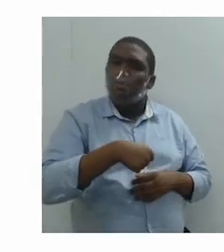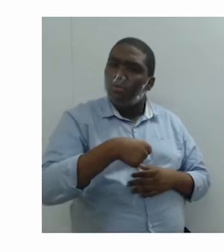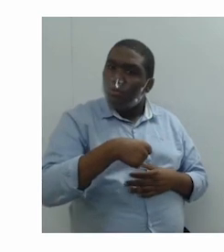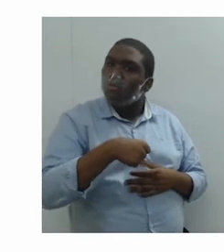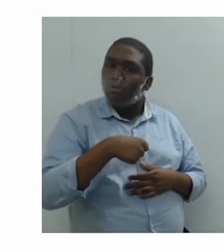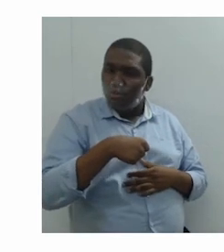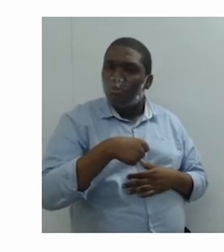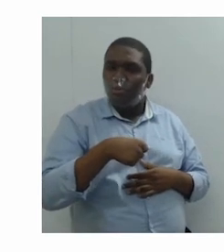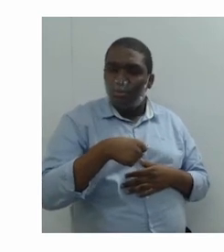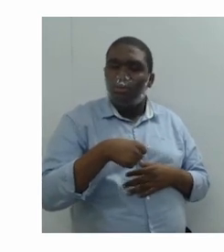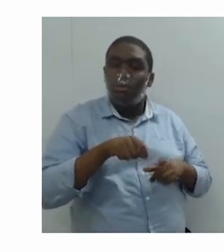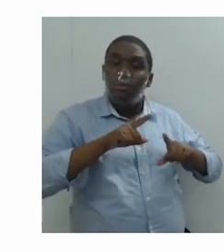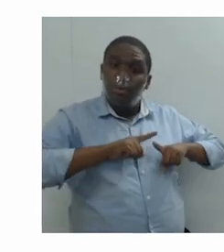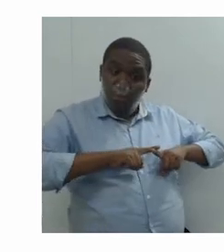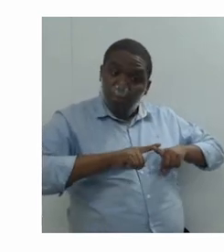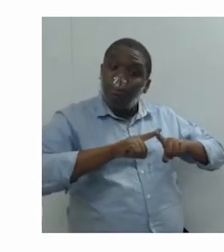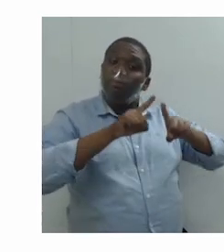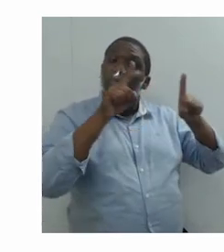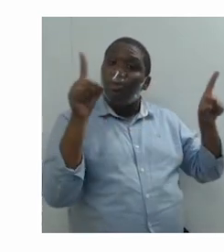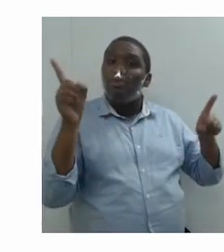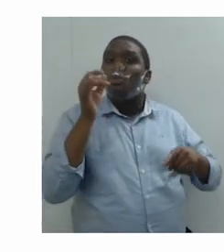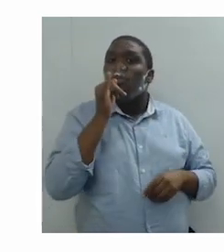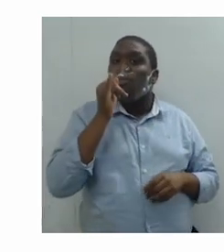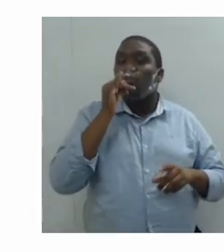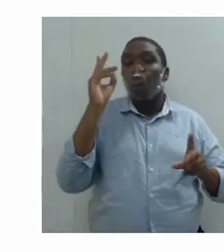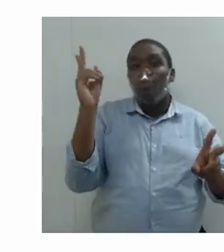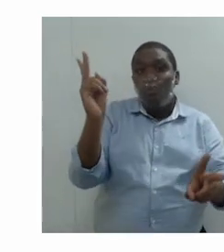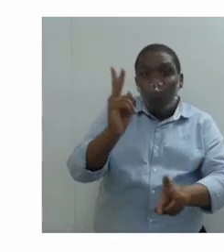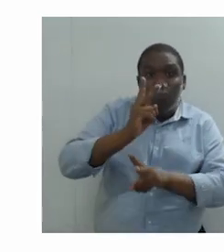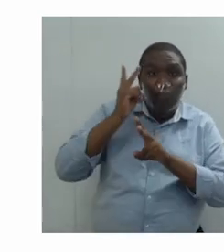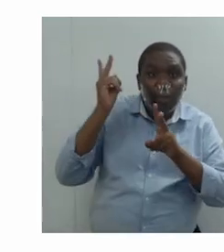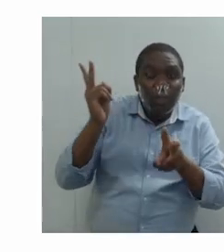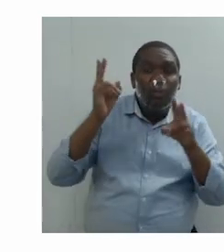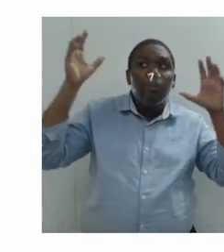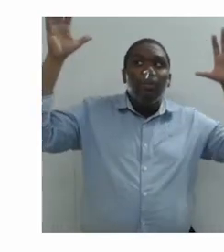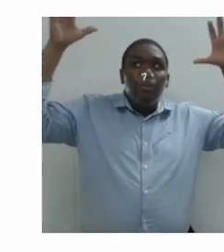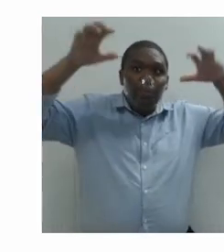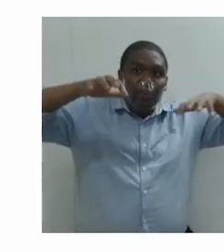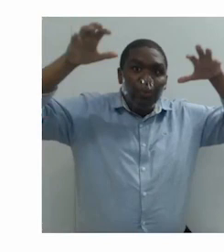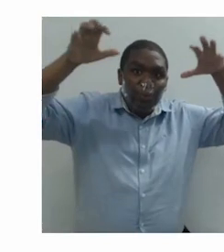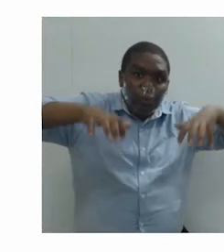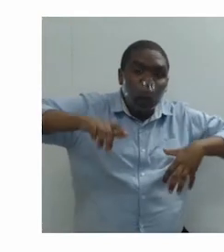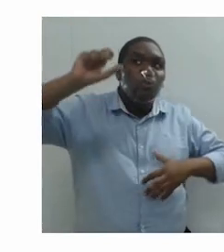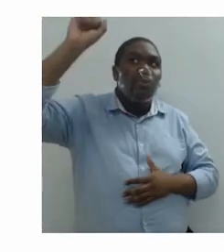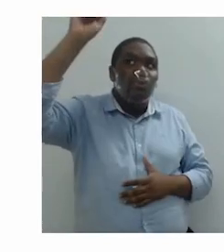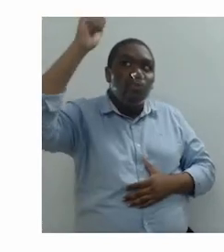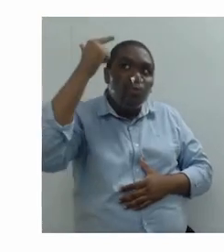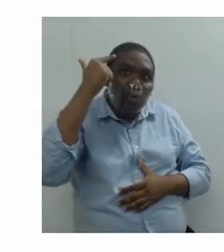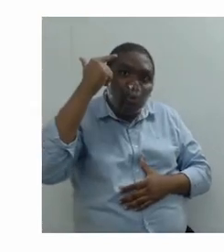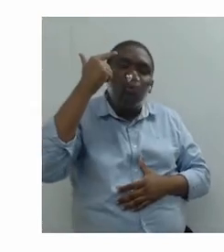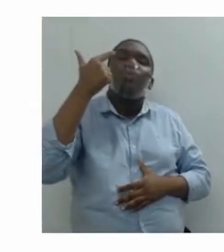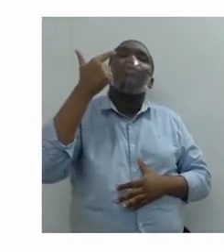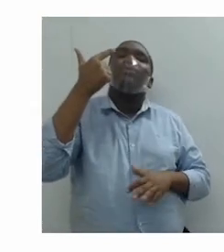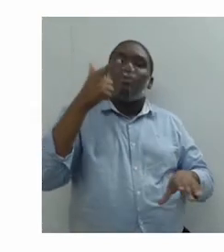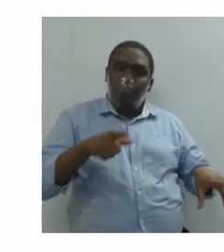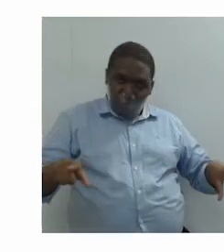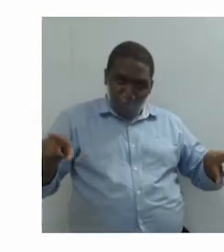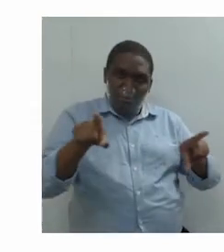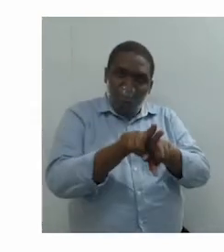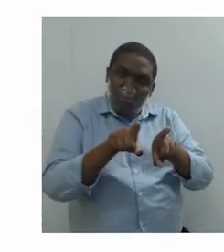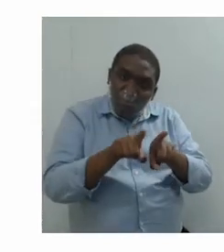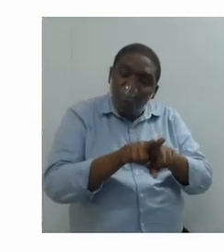certo? Mas o vento, a chuva, o sol, esses elementos, eles